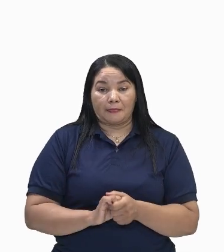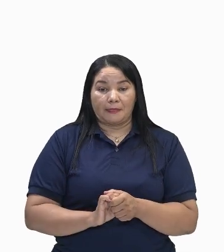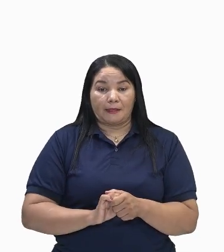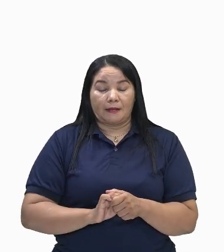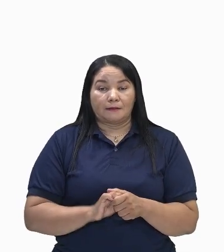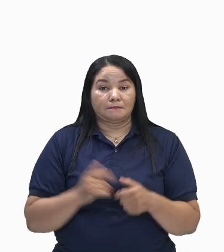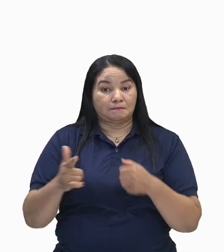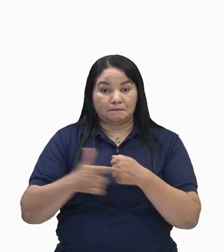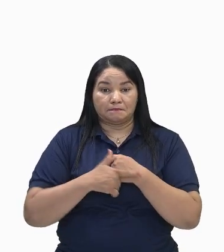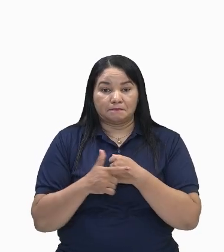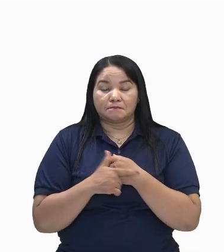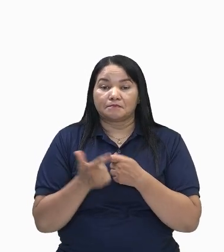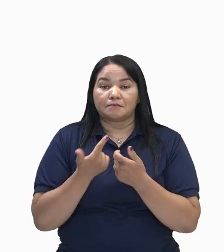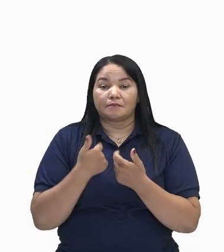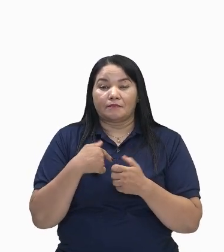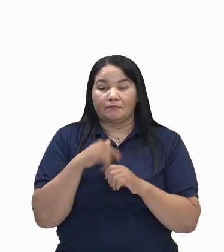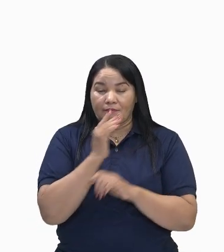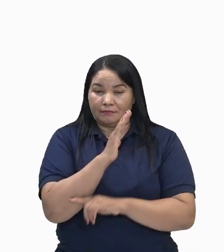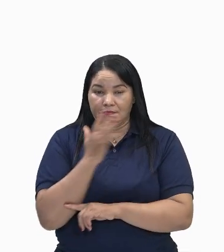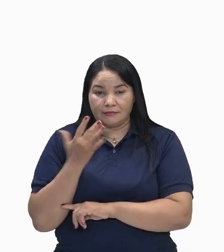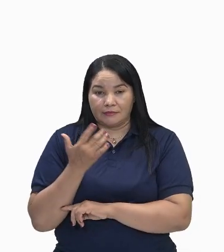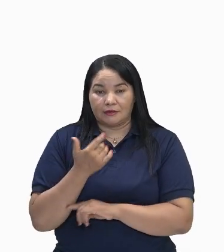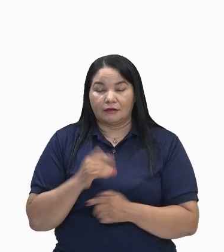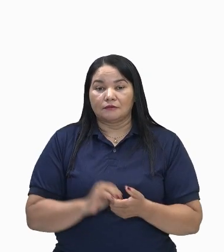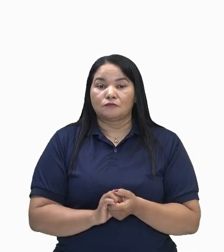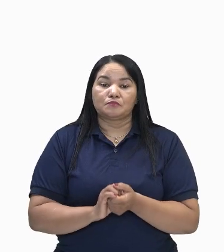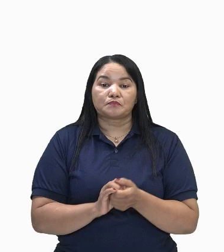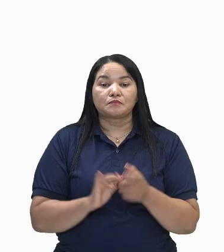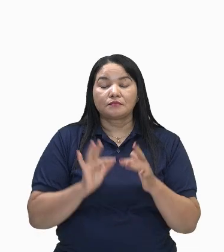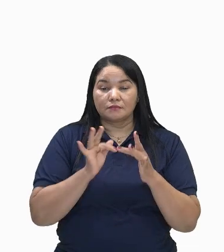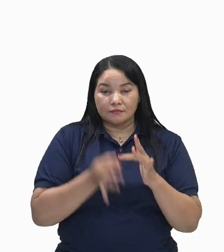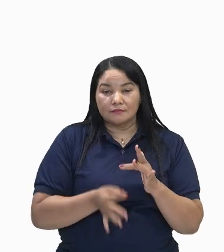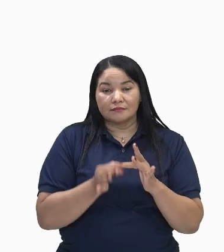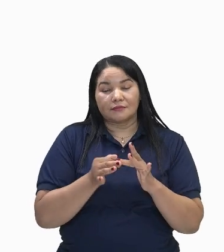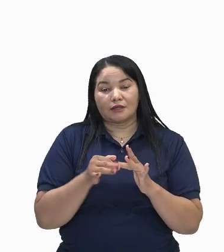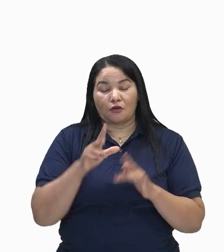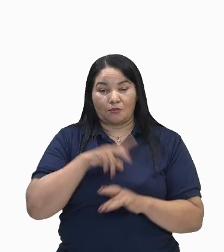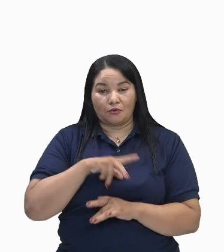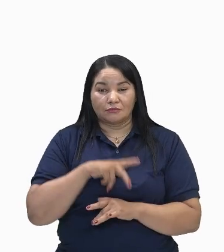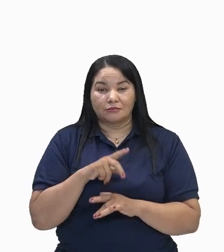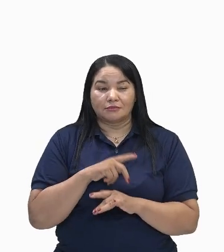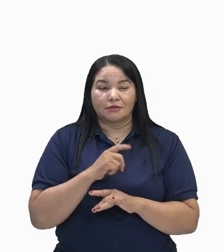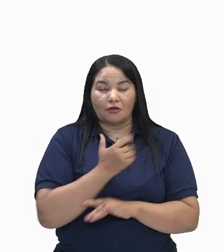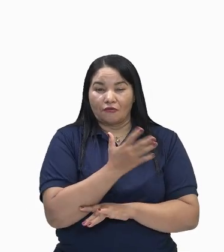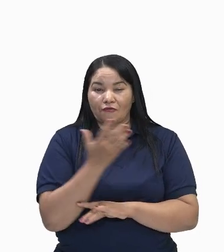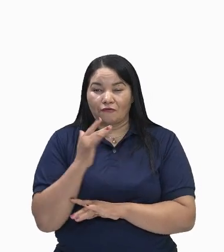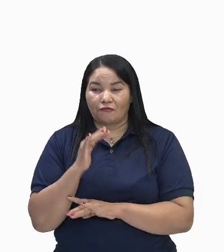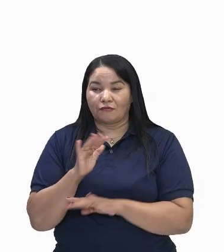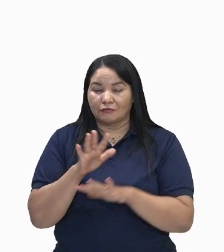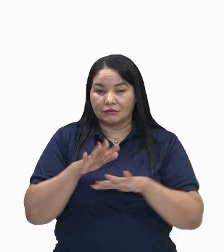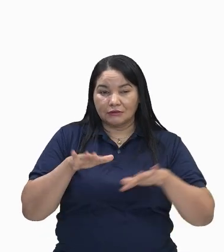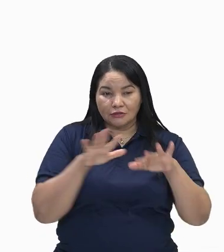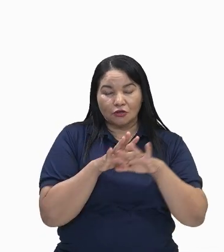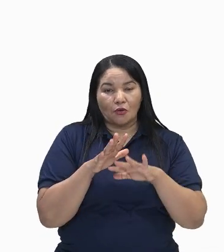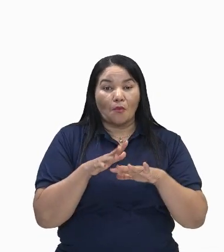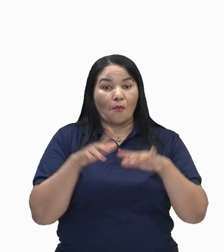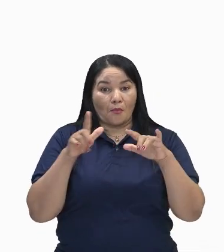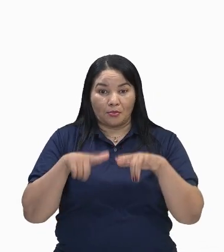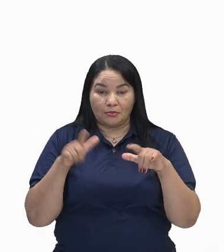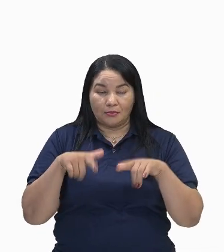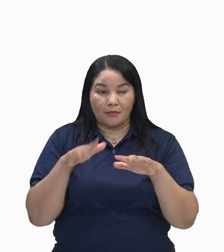No arcadismo português, a natureza é vista como um cenário pastoril. O ambiente